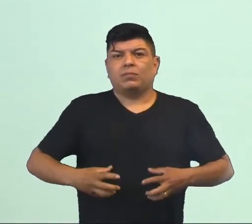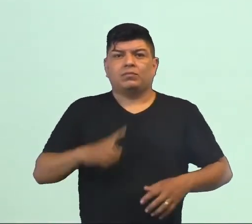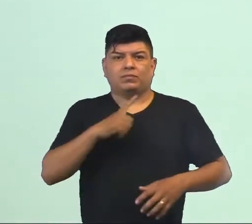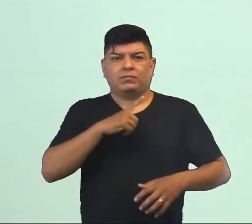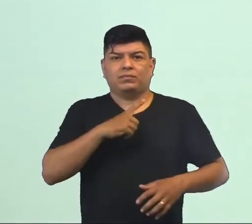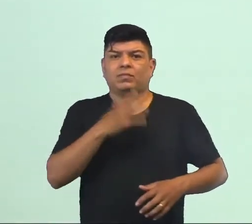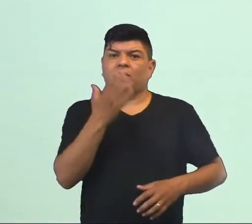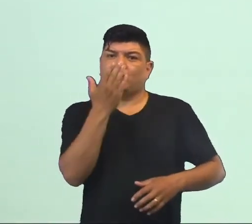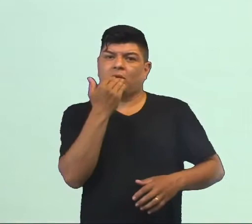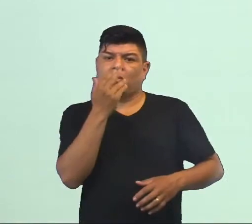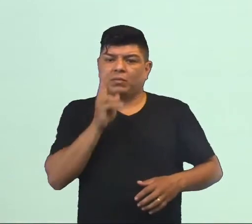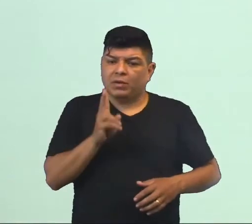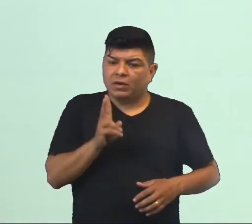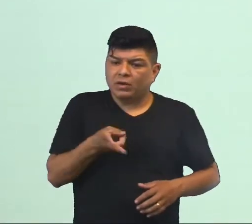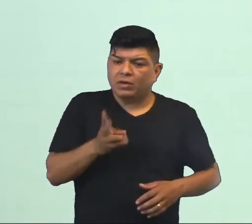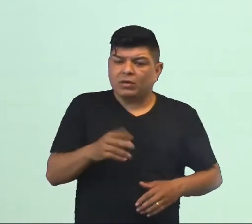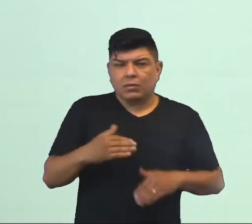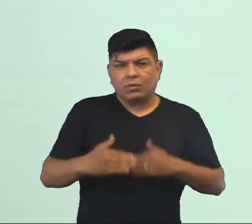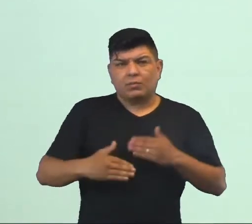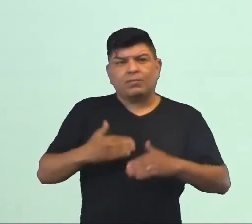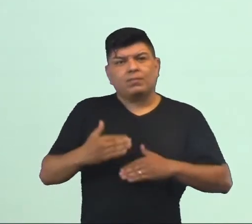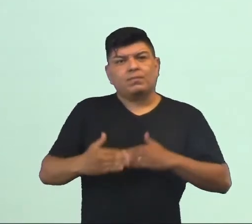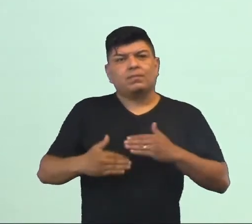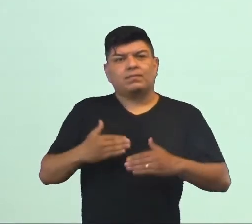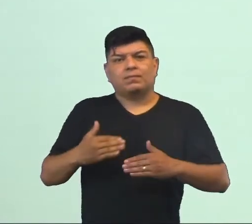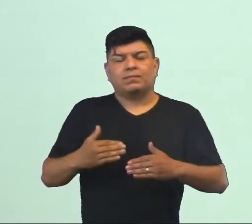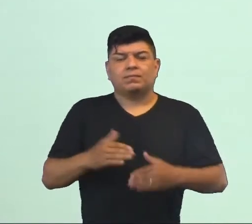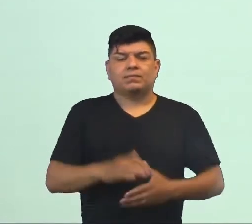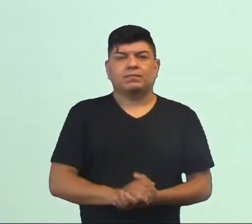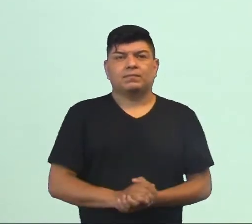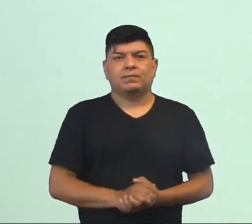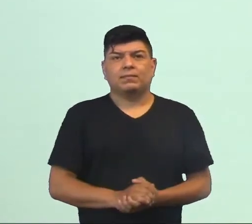o alimento continue o seu processo, o seu caminho.